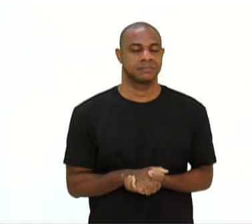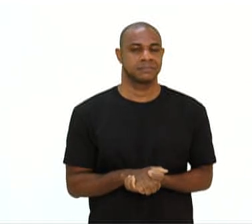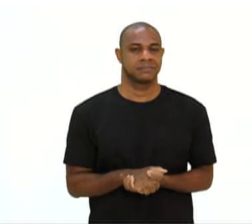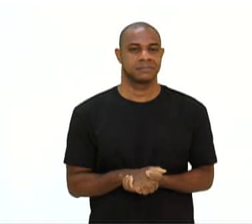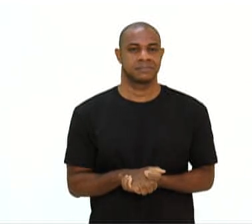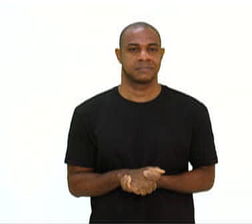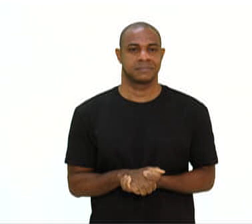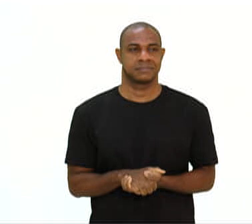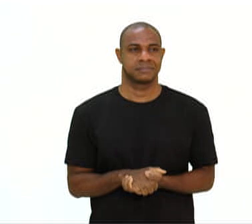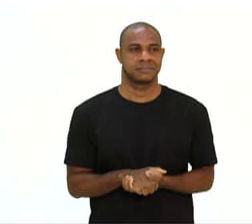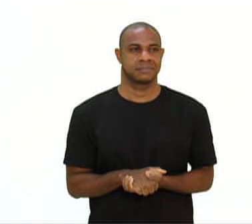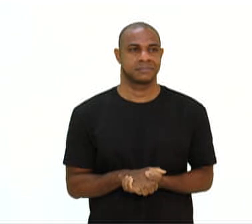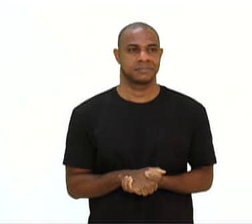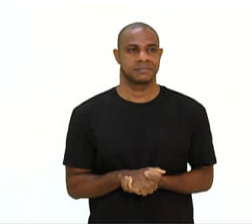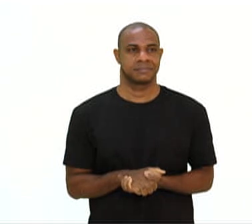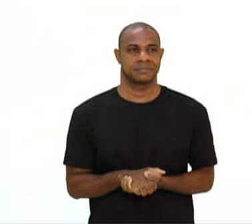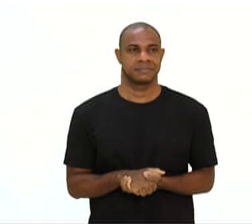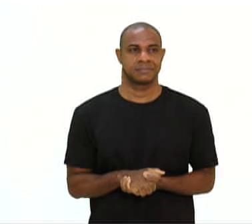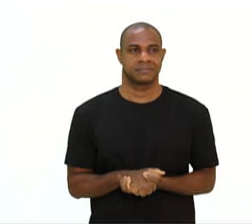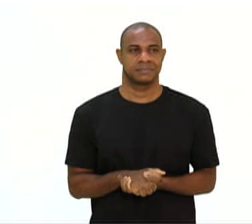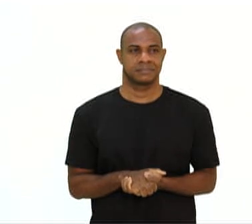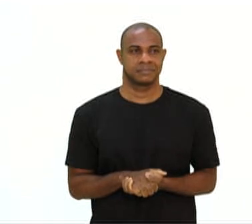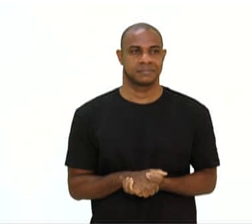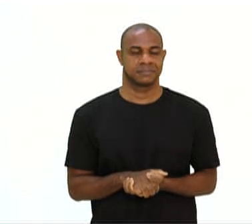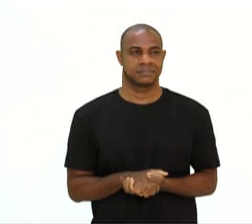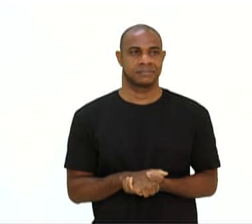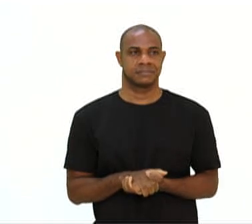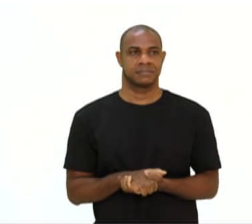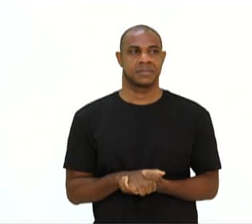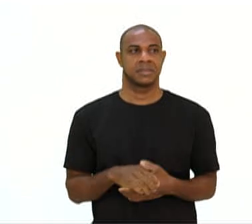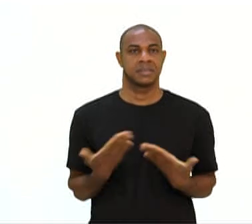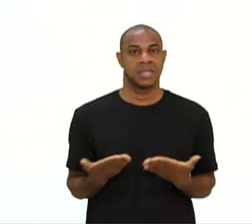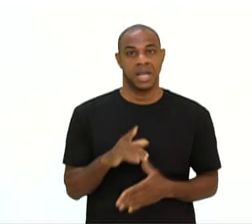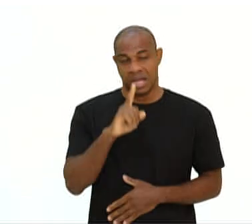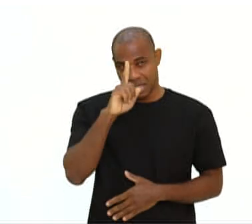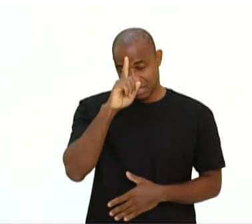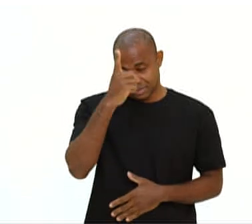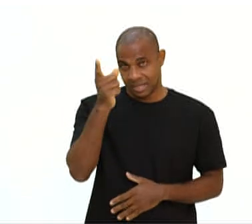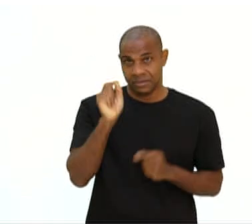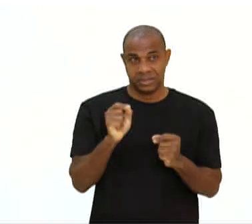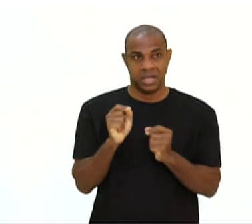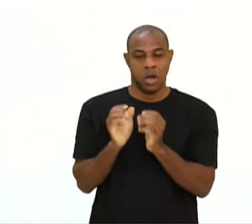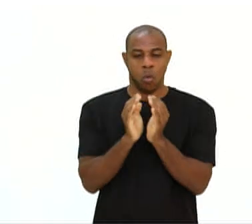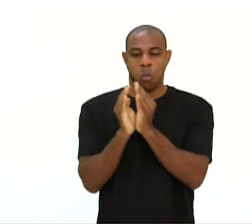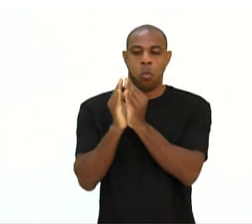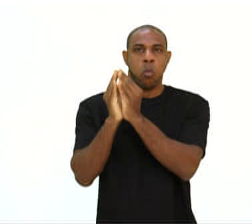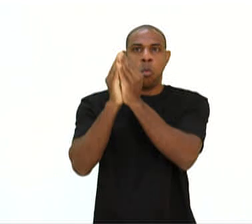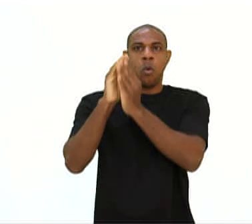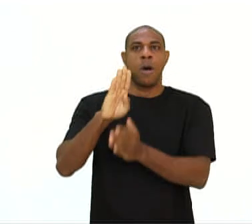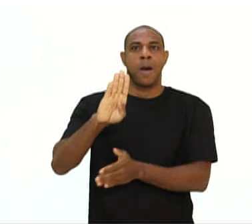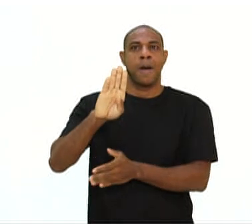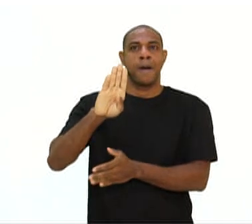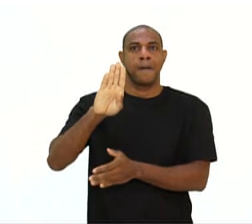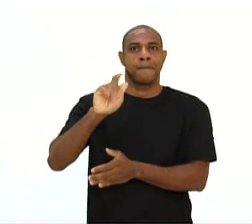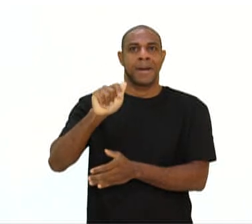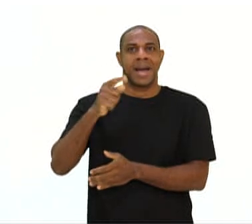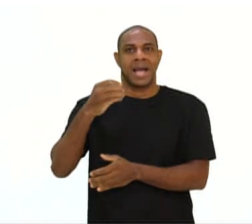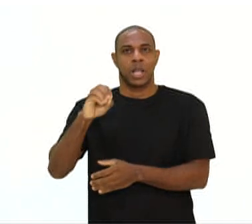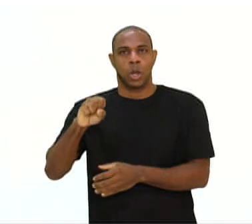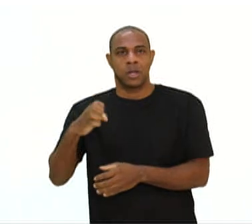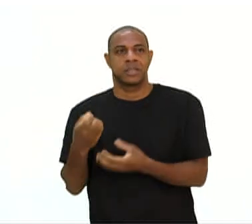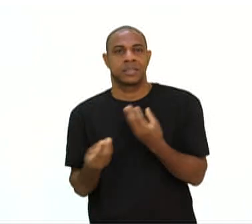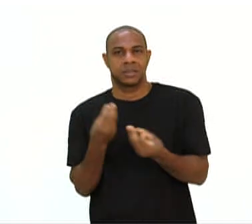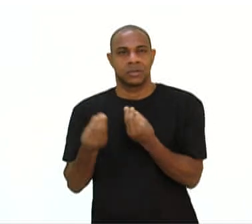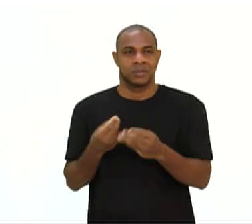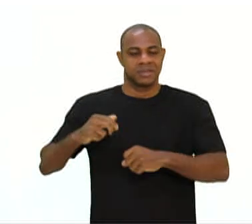humans' heads and fit on heads of the handlers. Então, a ideia dos balões da parada, né, ou do desfile da